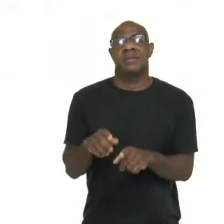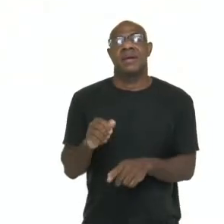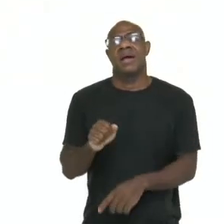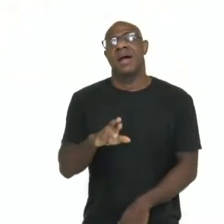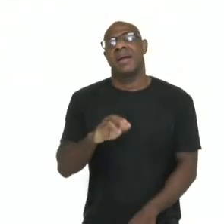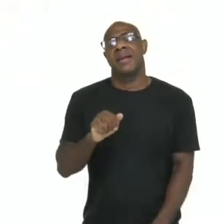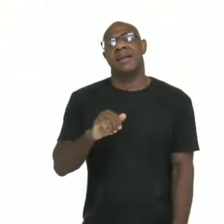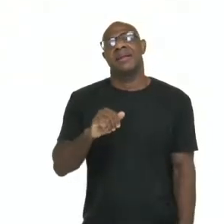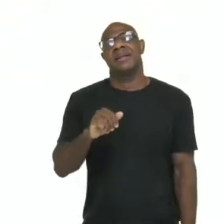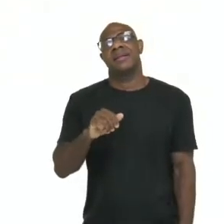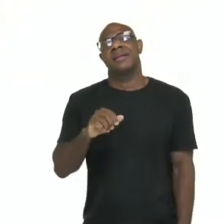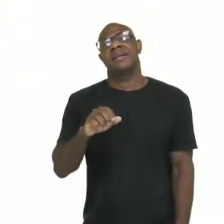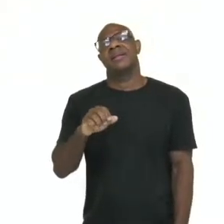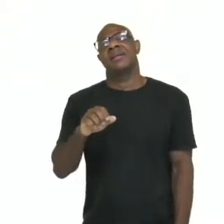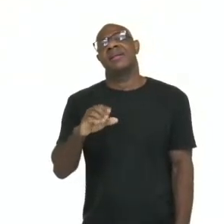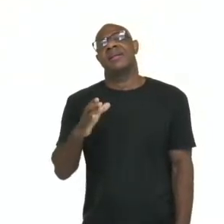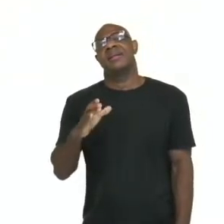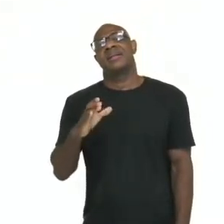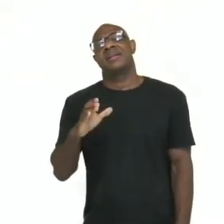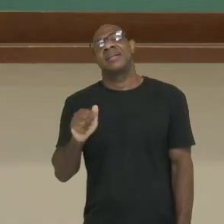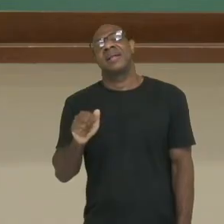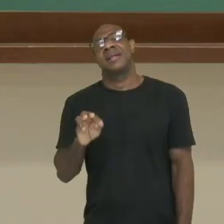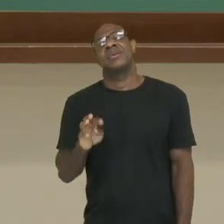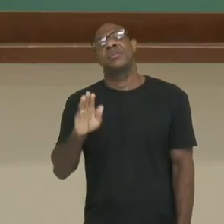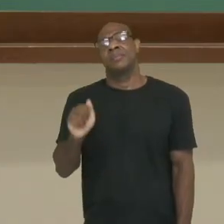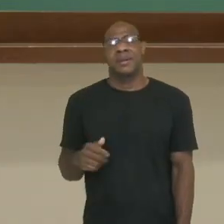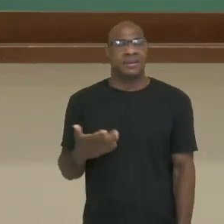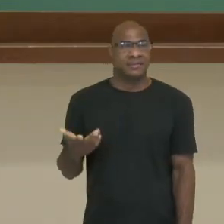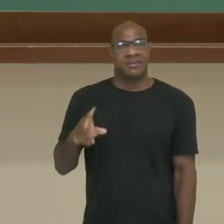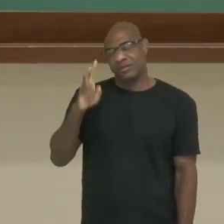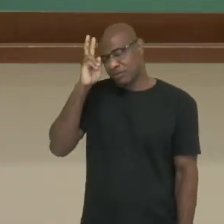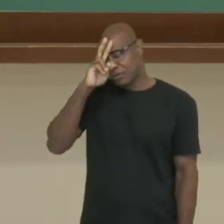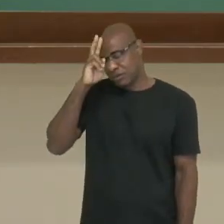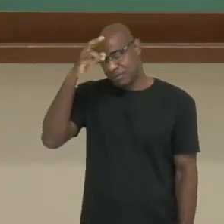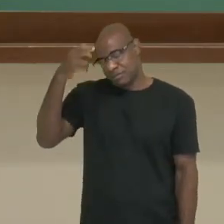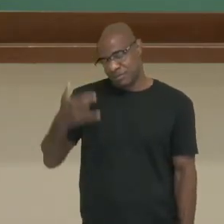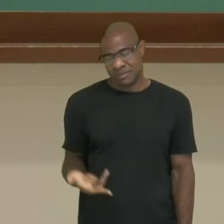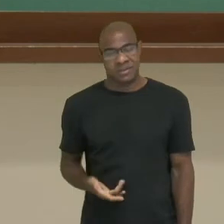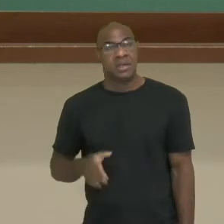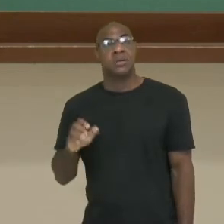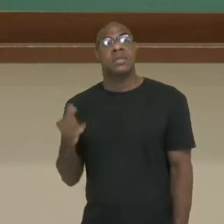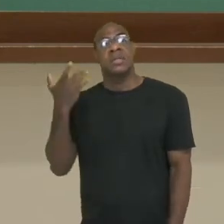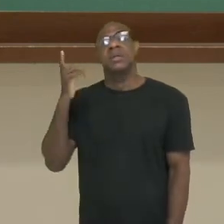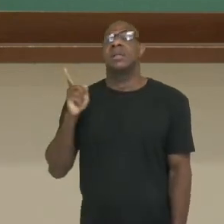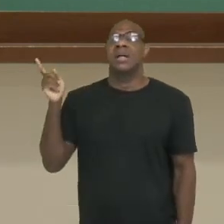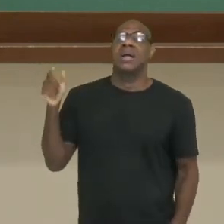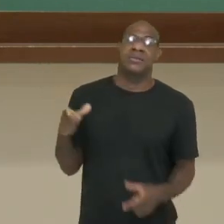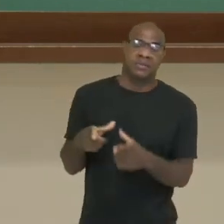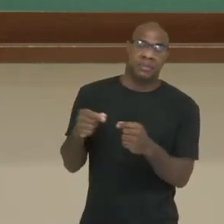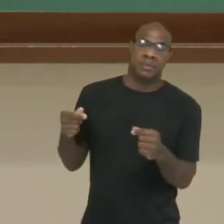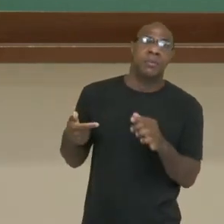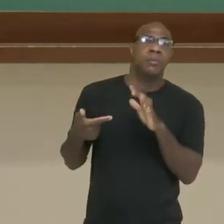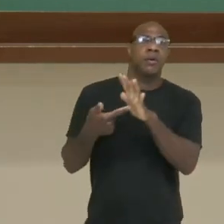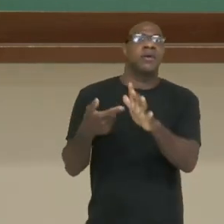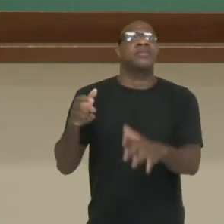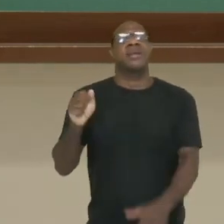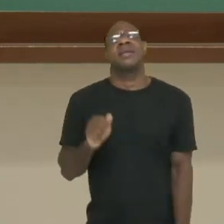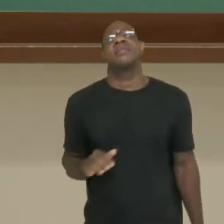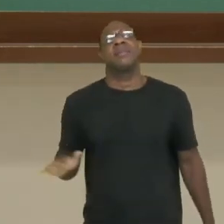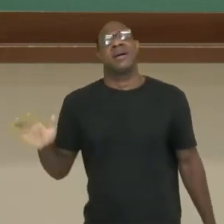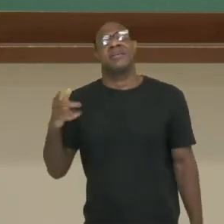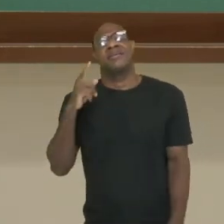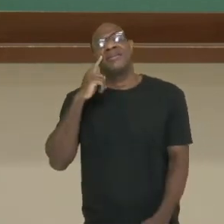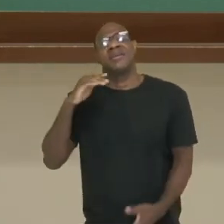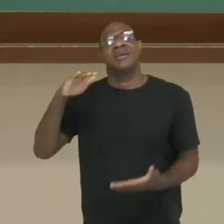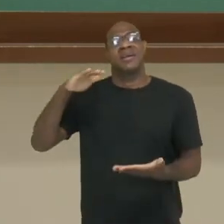Araçatuba, de São Paulo. E eles vão contar a história, né, do que aconteceu ali no Japão através de imagens. Tá vendo aqui essa caixa